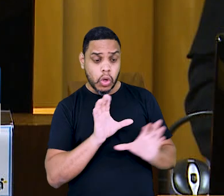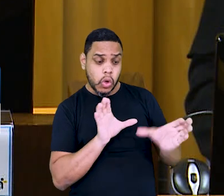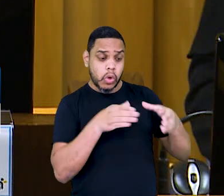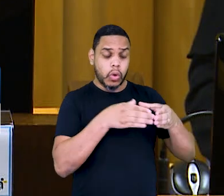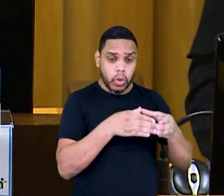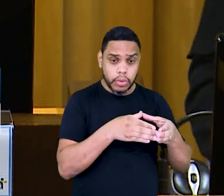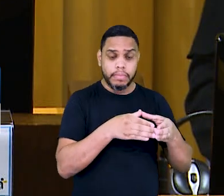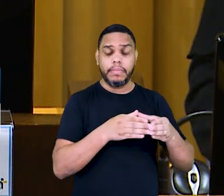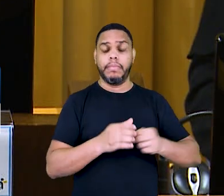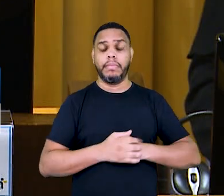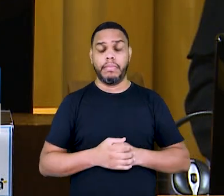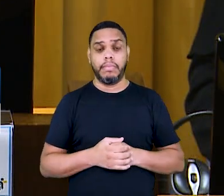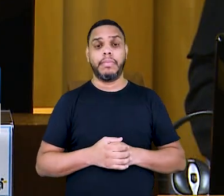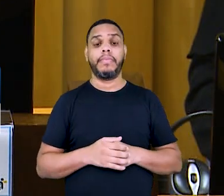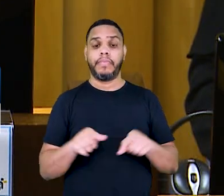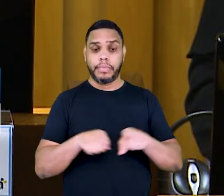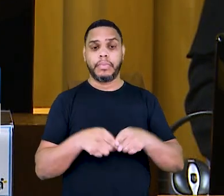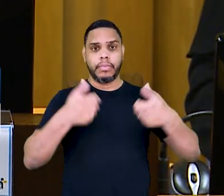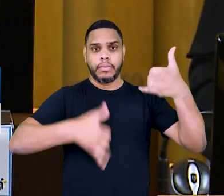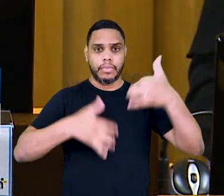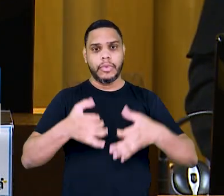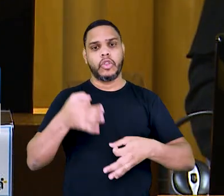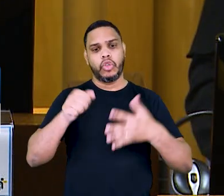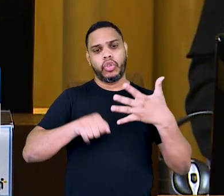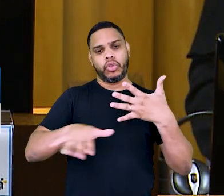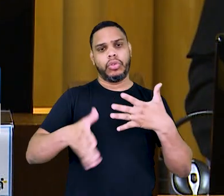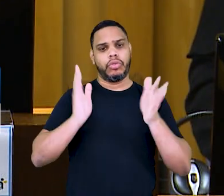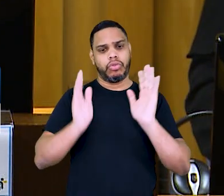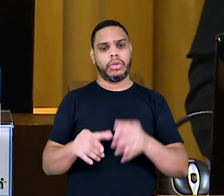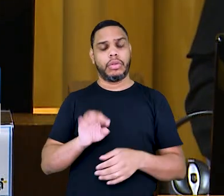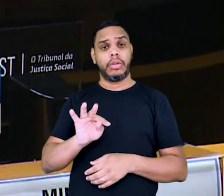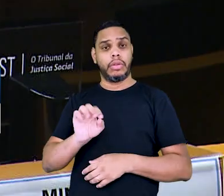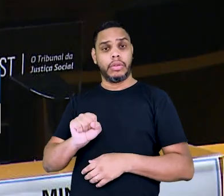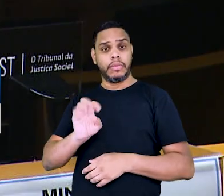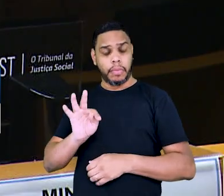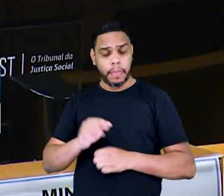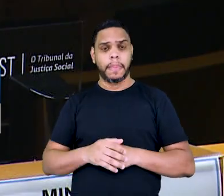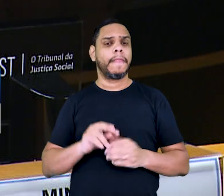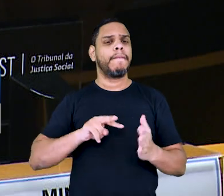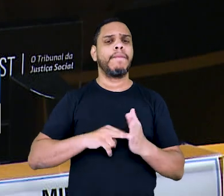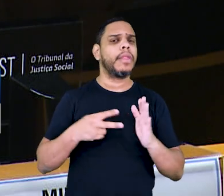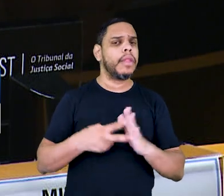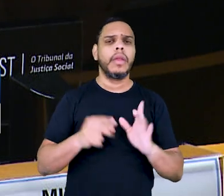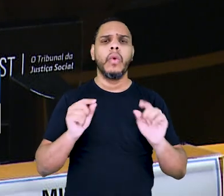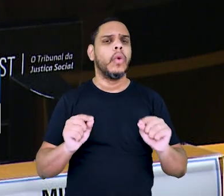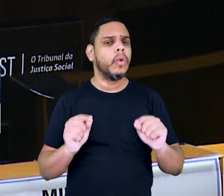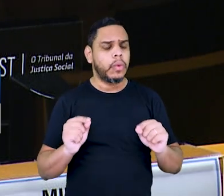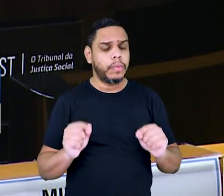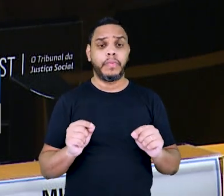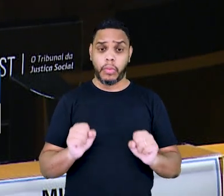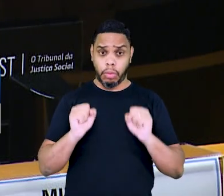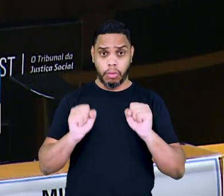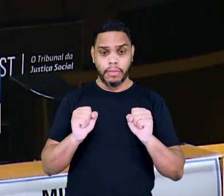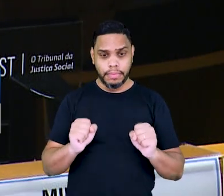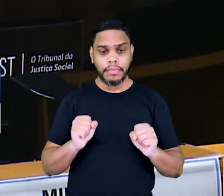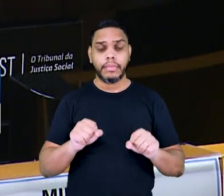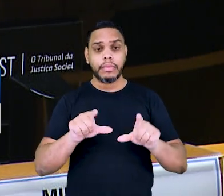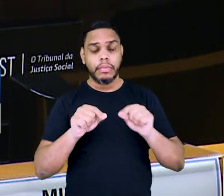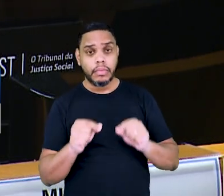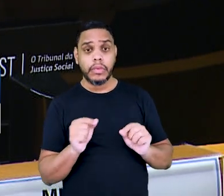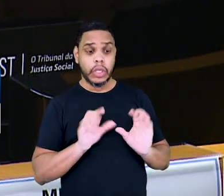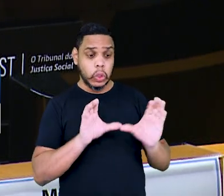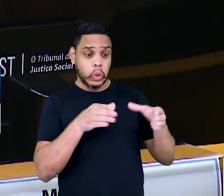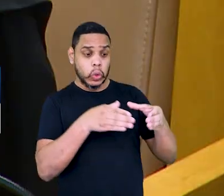concorrente, conforme estabelece a jurisprudência do TST. Isso significa que é possível escolher entre a